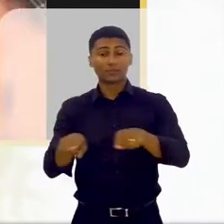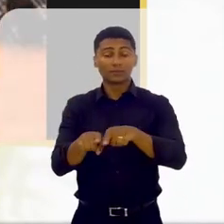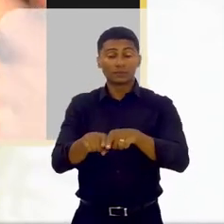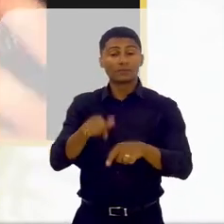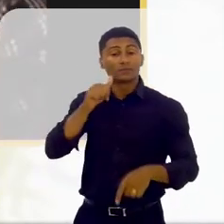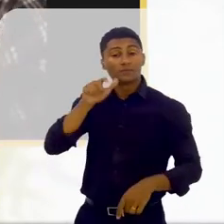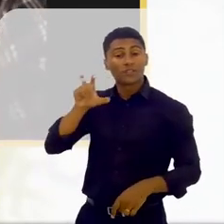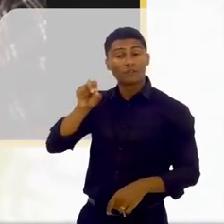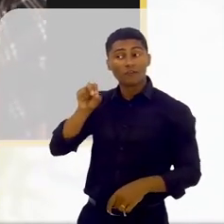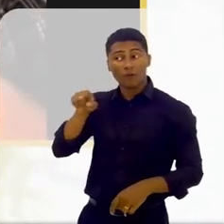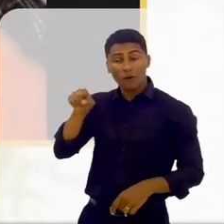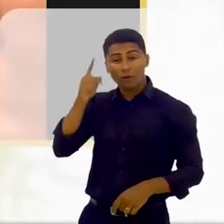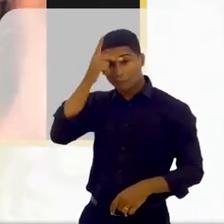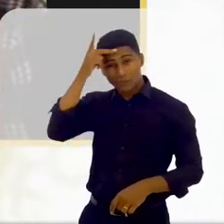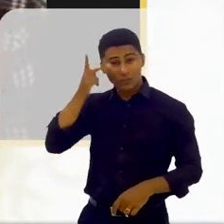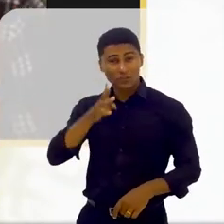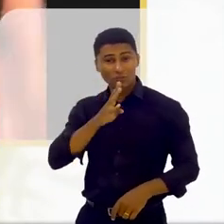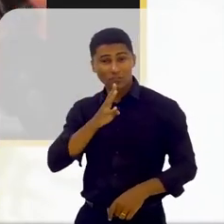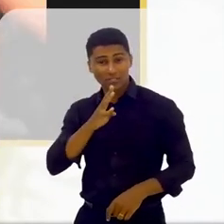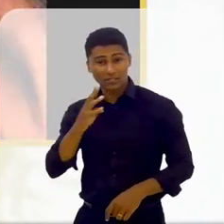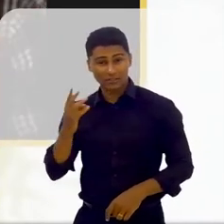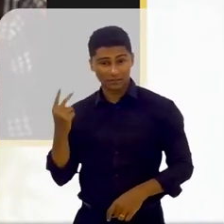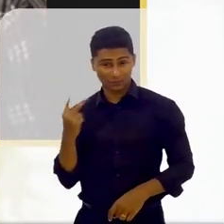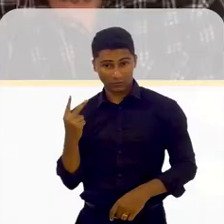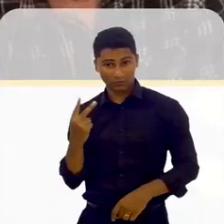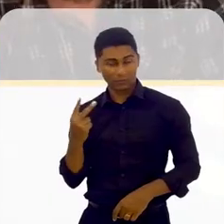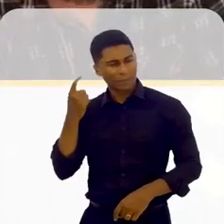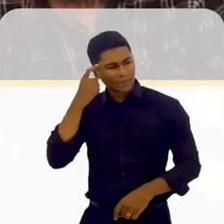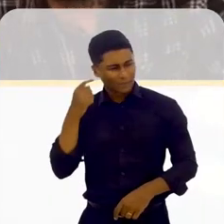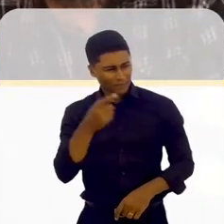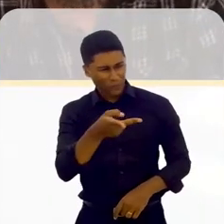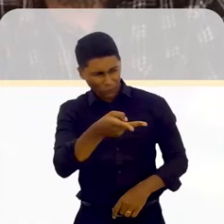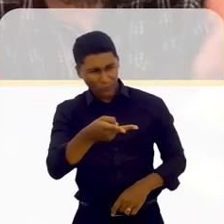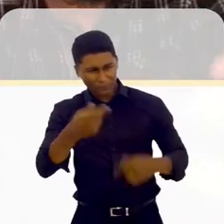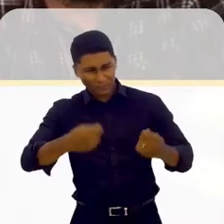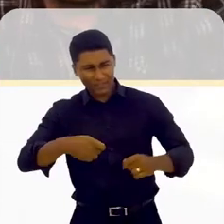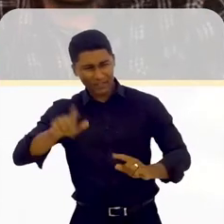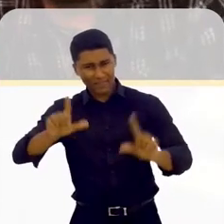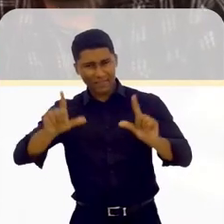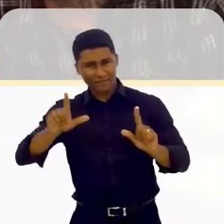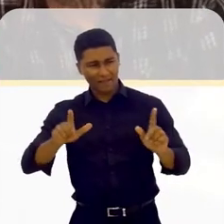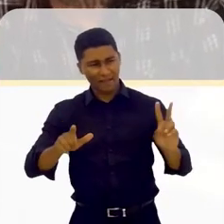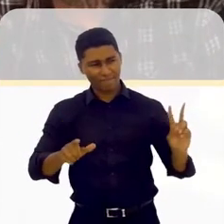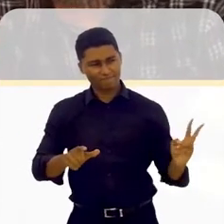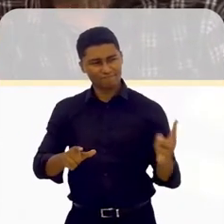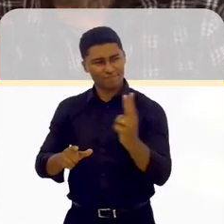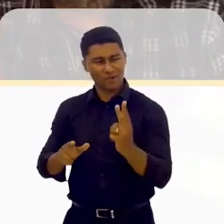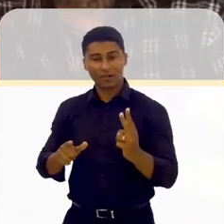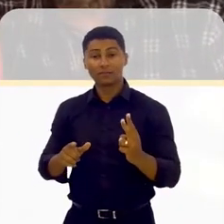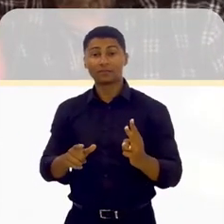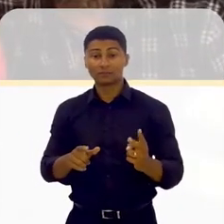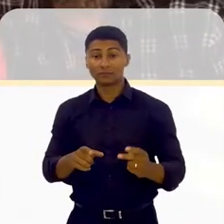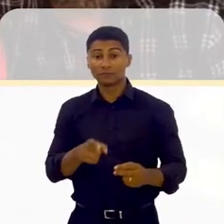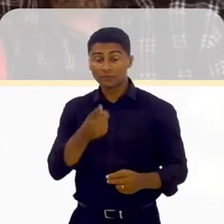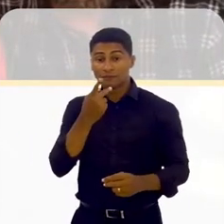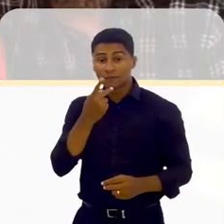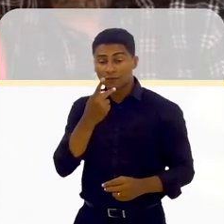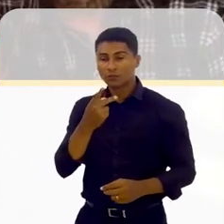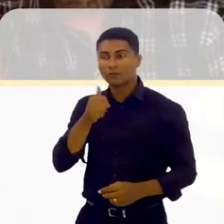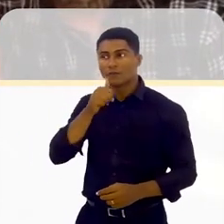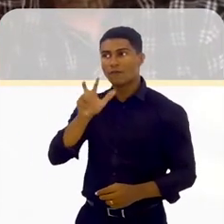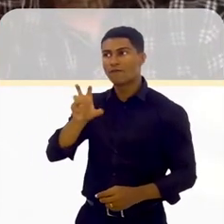avó, de quem conhecia a gente. Pô, esses meninos têm que ir para televisão, esses meninos não sei Quer o dizer, o que você quê. está dizendo é que a sua avó era